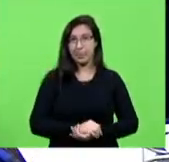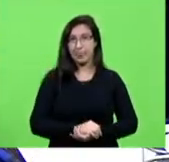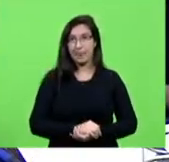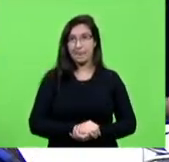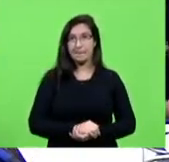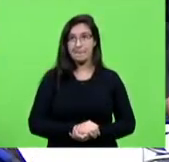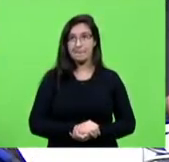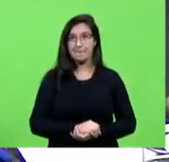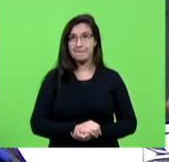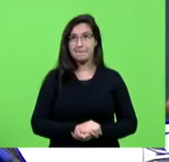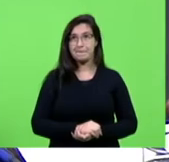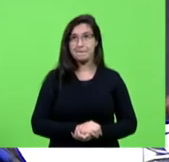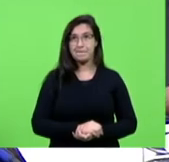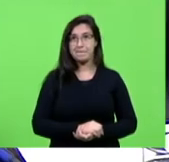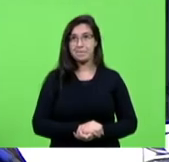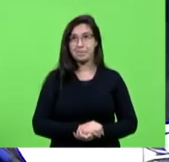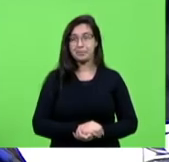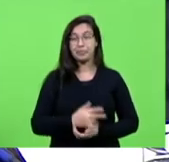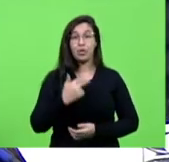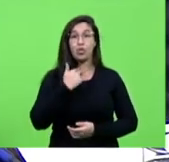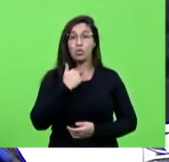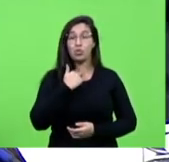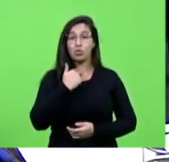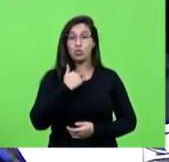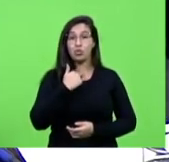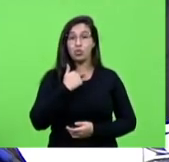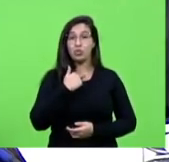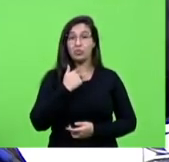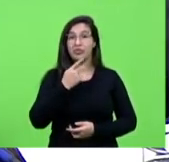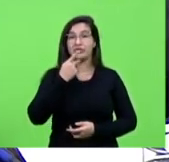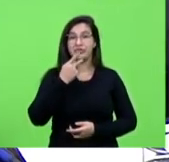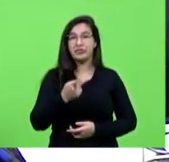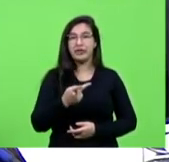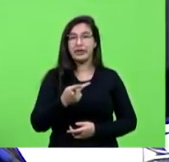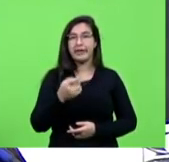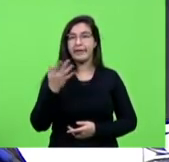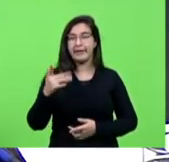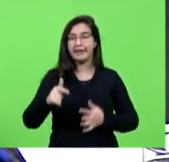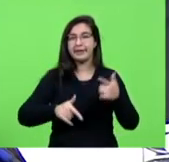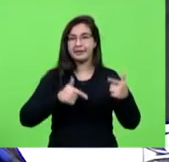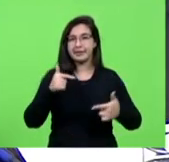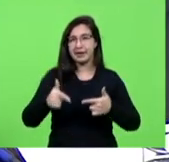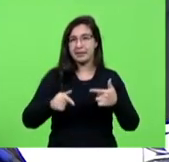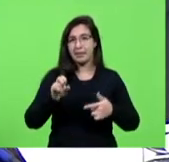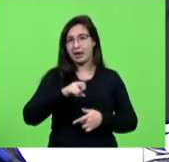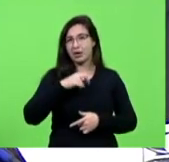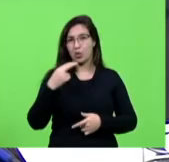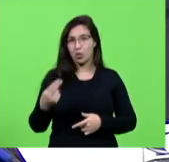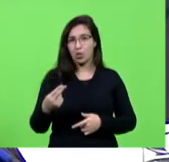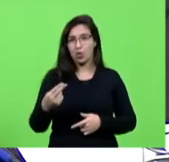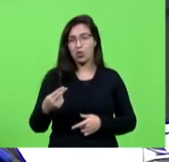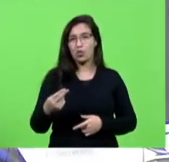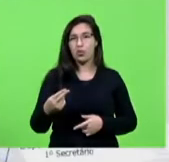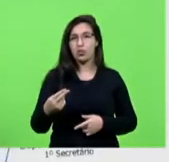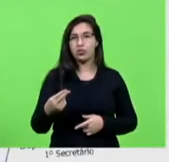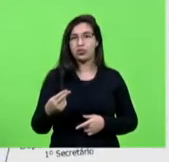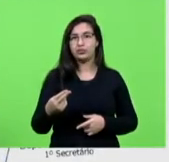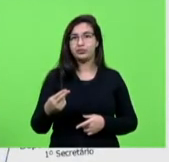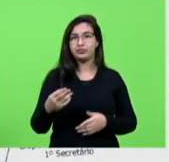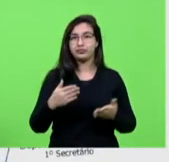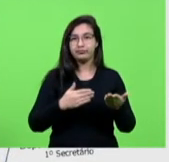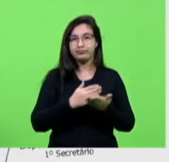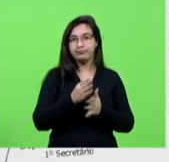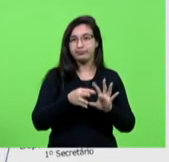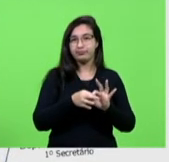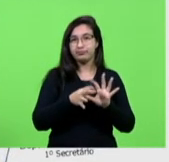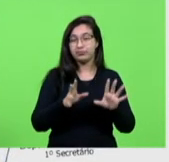A desculpa é que não se pode dizer que determinada atividade ou serviço deverá sempre ser autorizado ou ser proibido